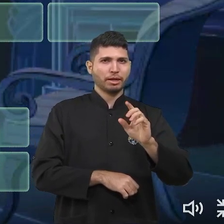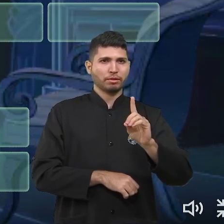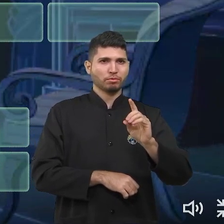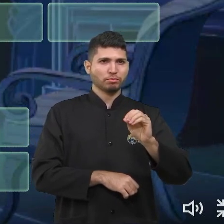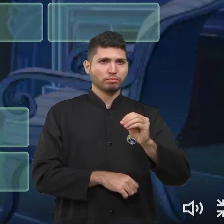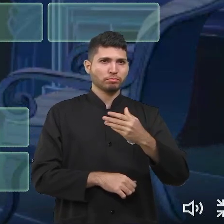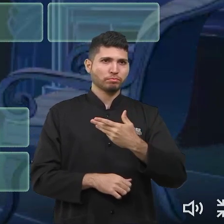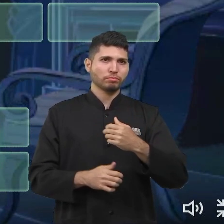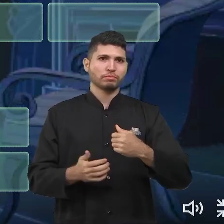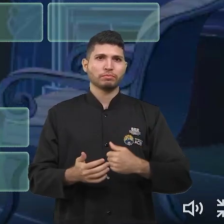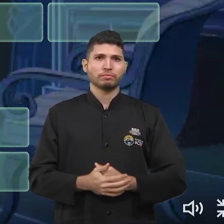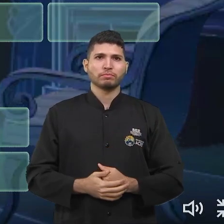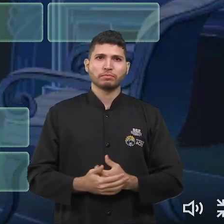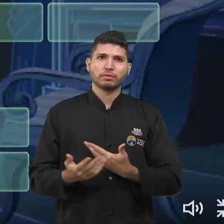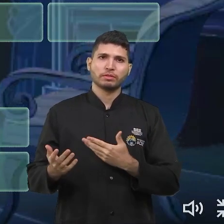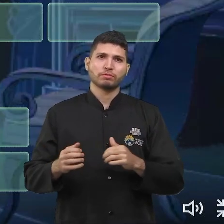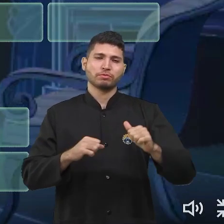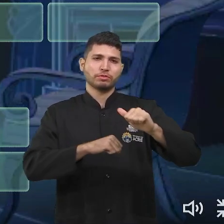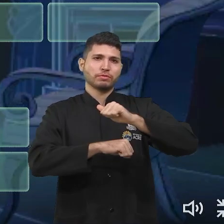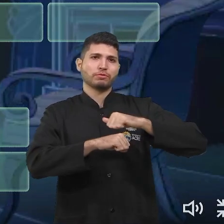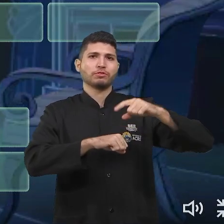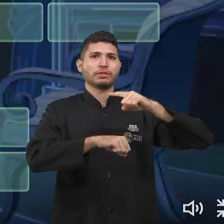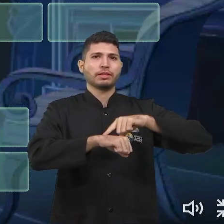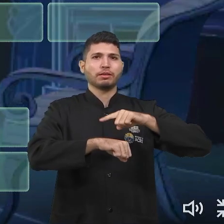quantidade, modo e negação.